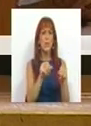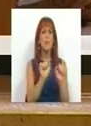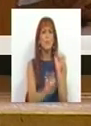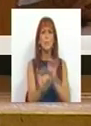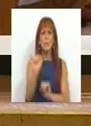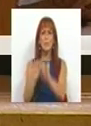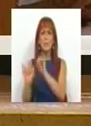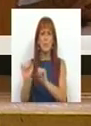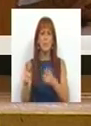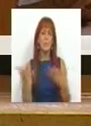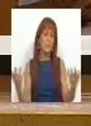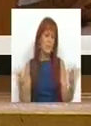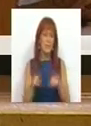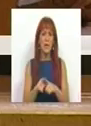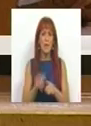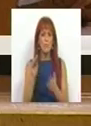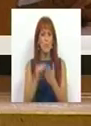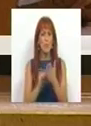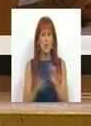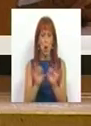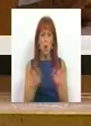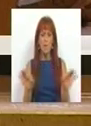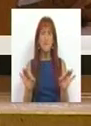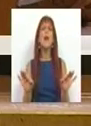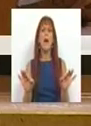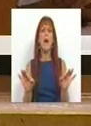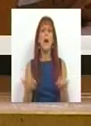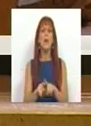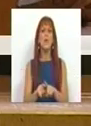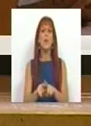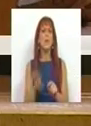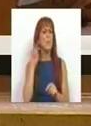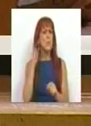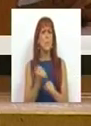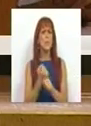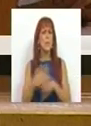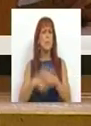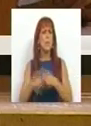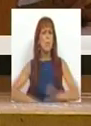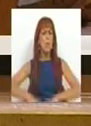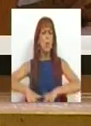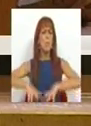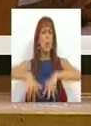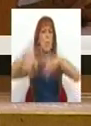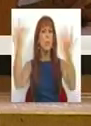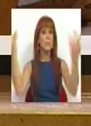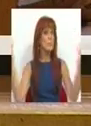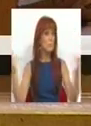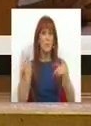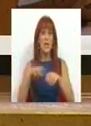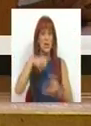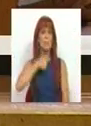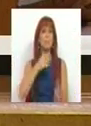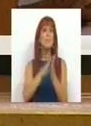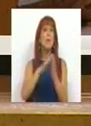região. Foi a consagração oficial do meritório trabalho que vinha sendo desenvolvido pelas